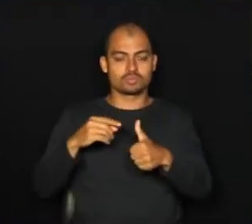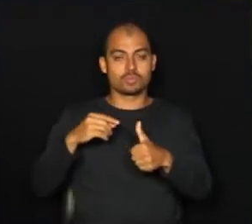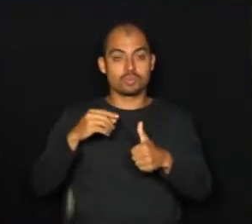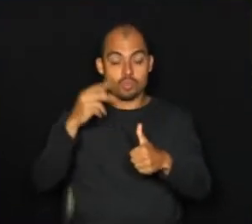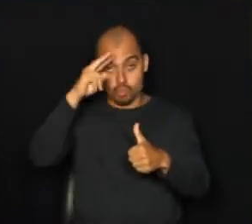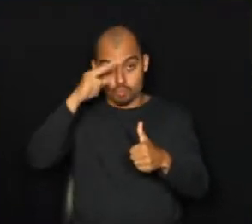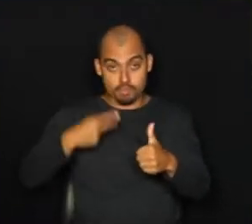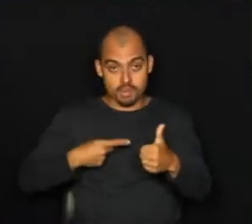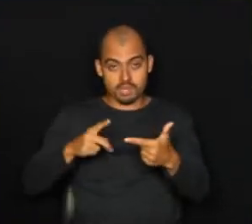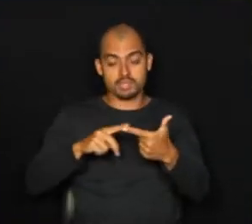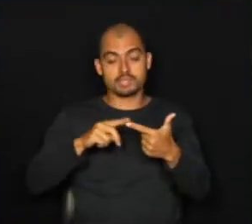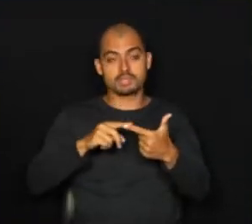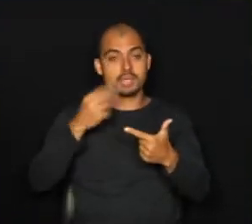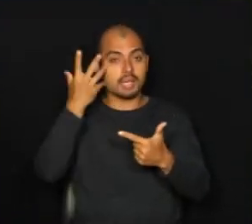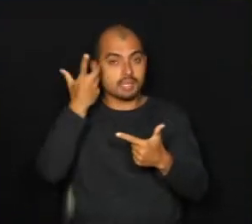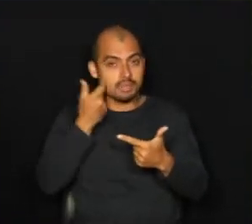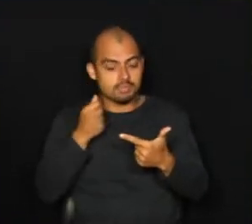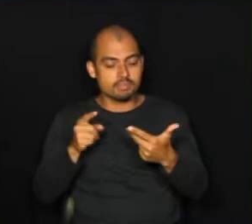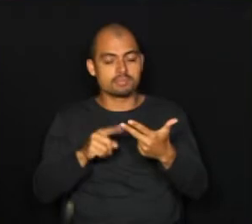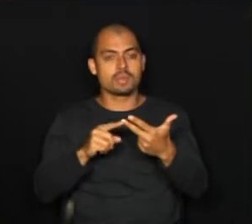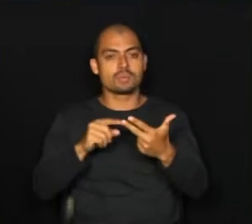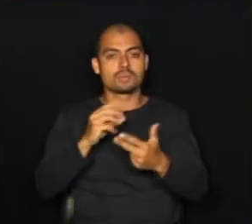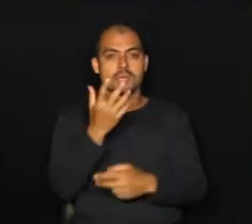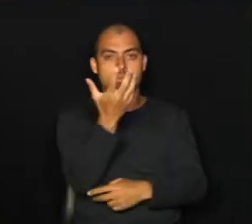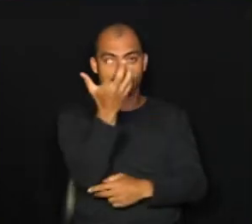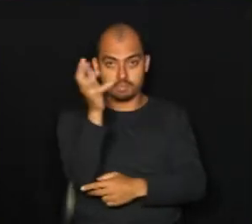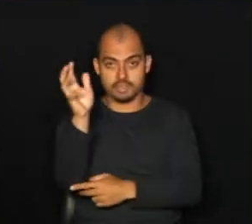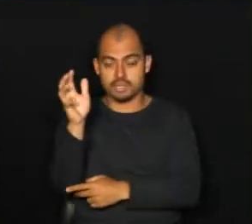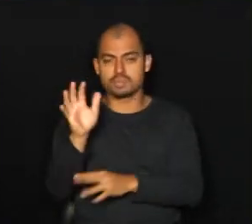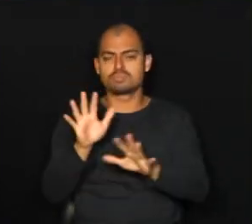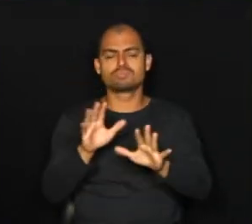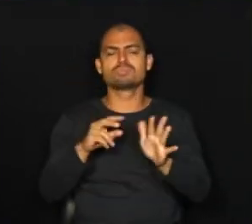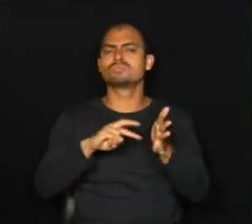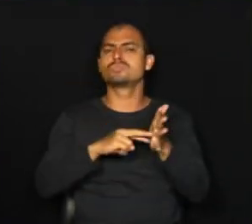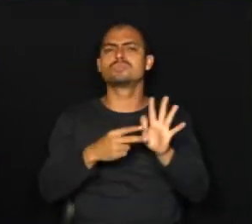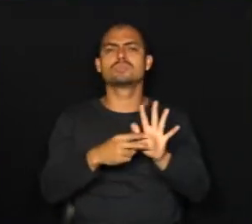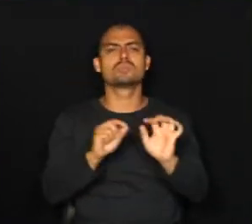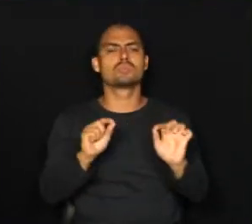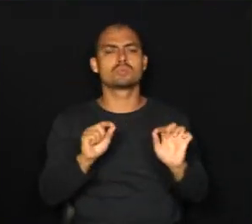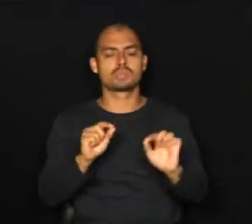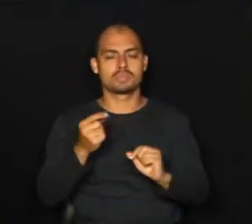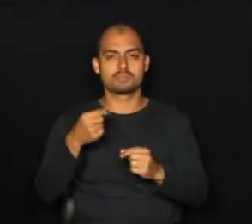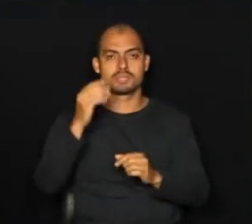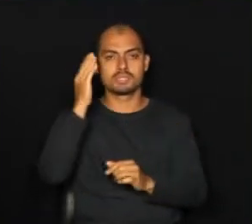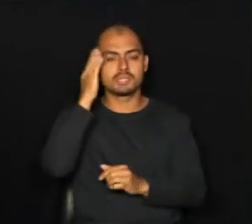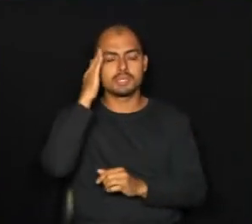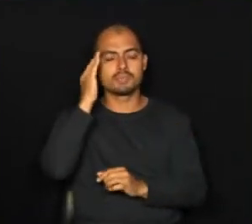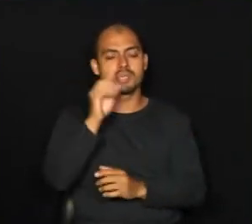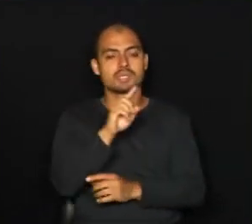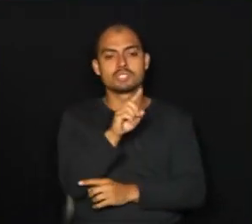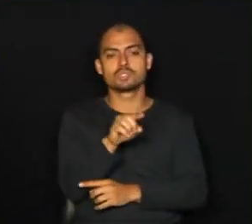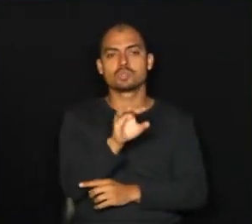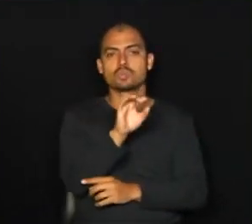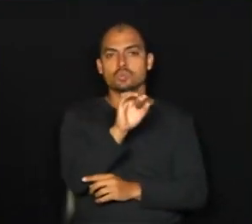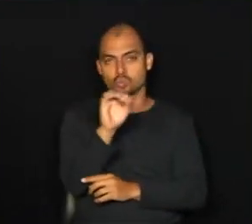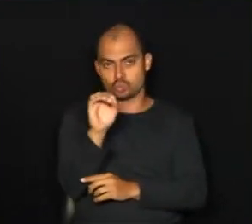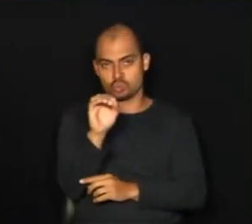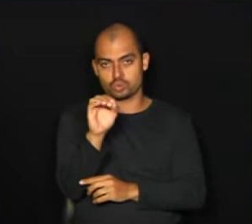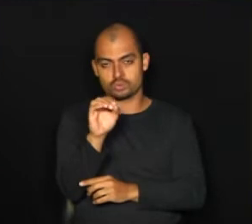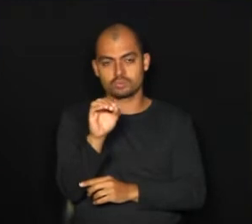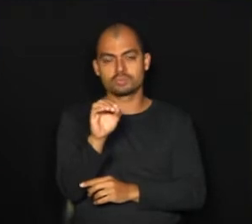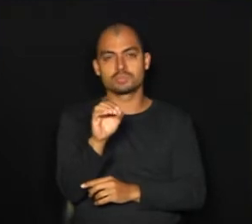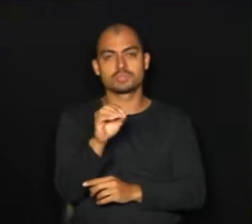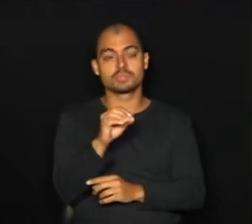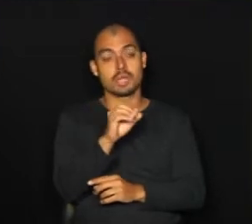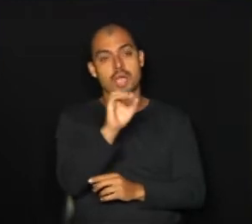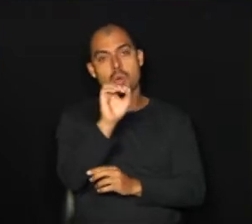e a saúde ambiental. Para que possamos entender o que isso significa, temos que saber o que são zoonoses, que segundo a Organização